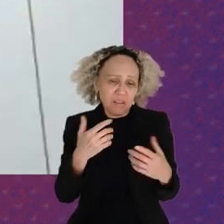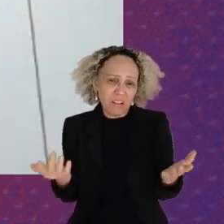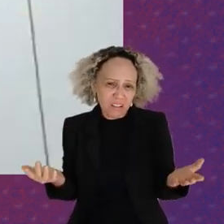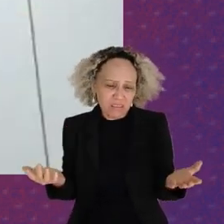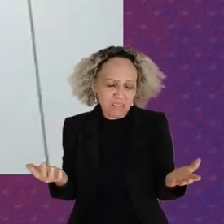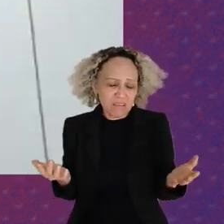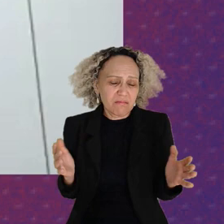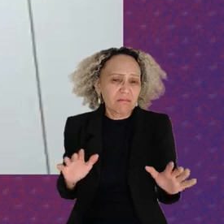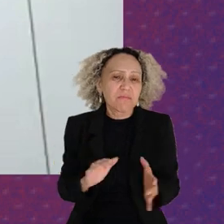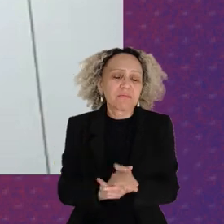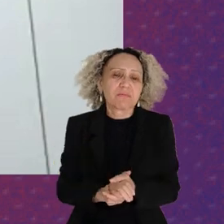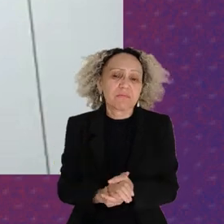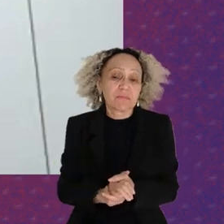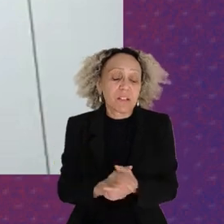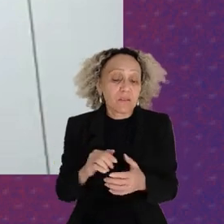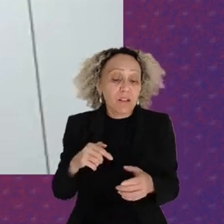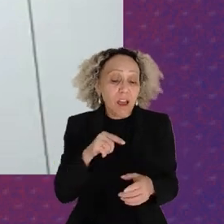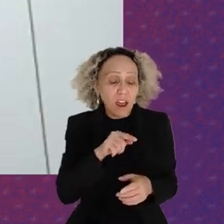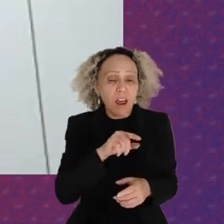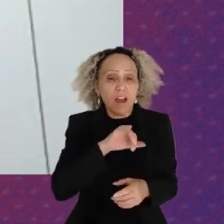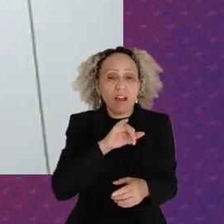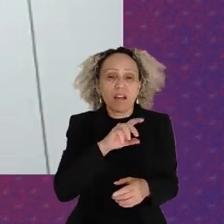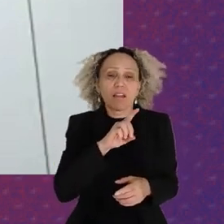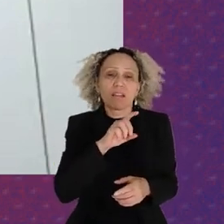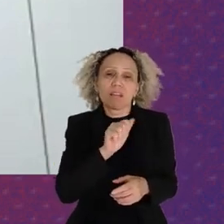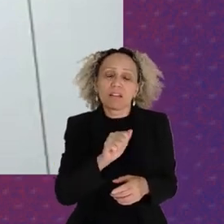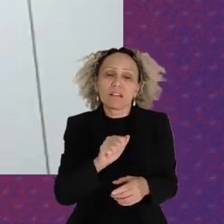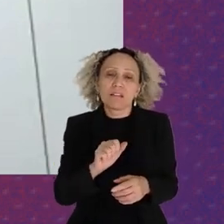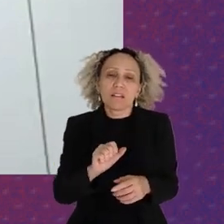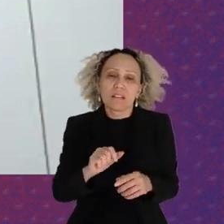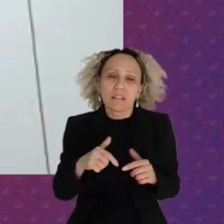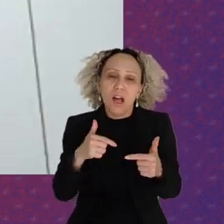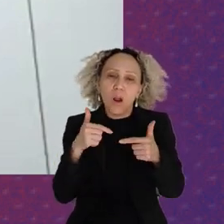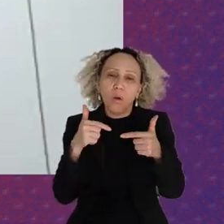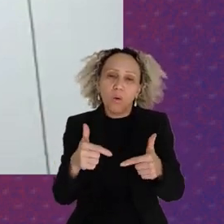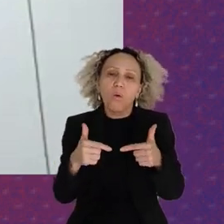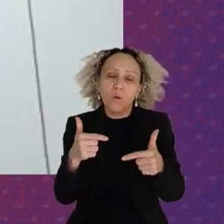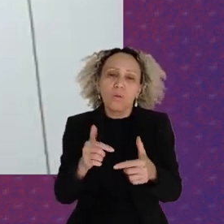viveu, e esse ódio ainda se manifesta